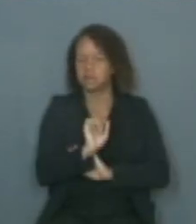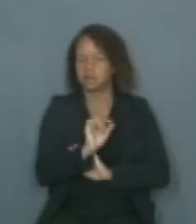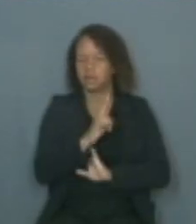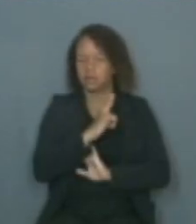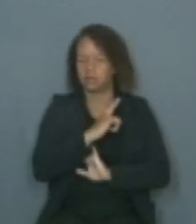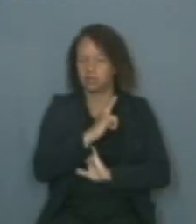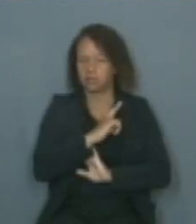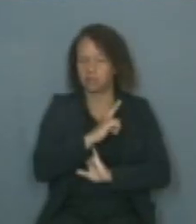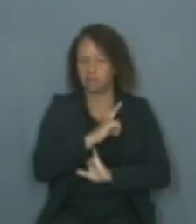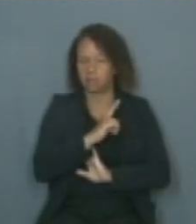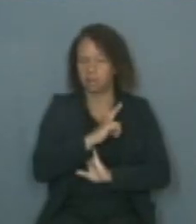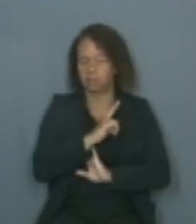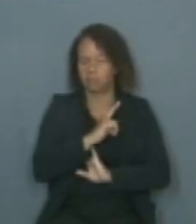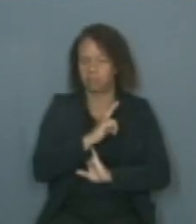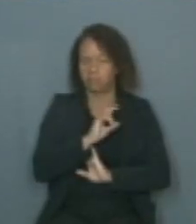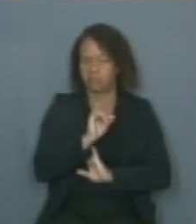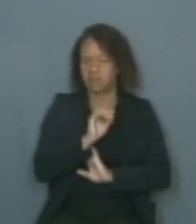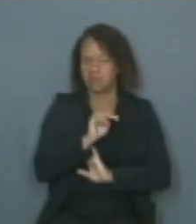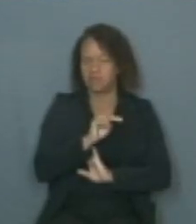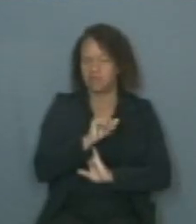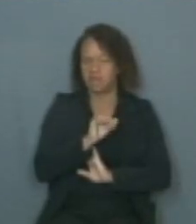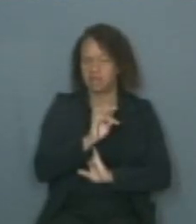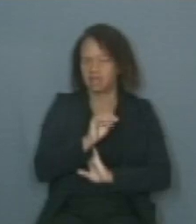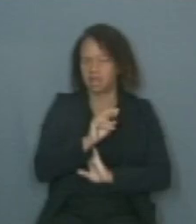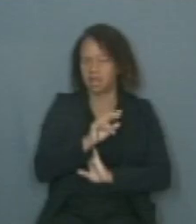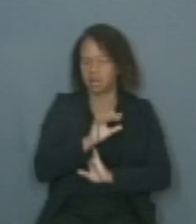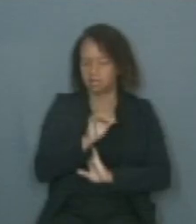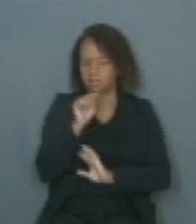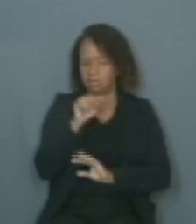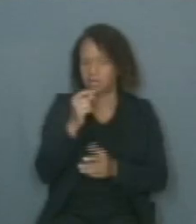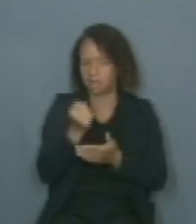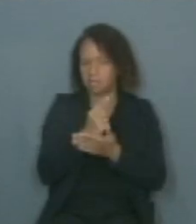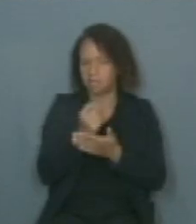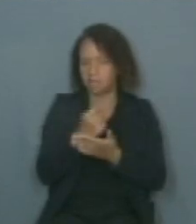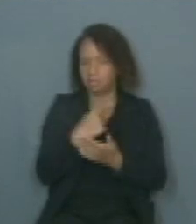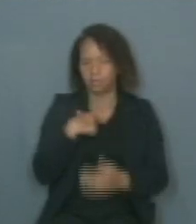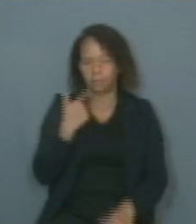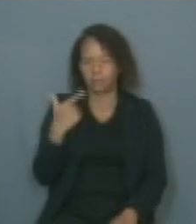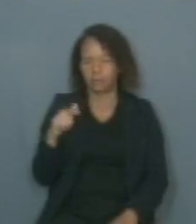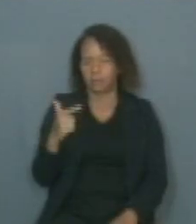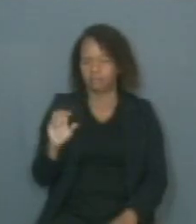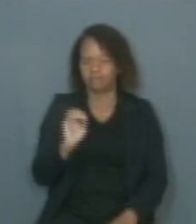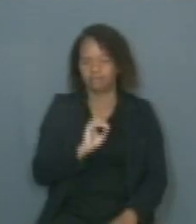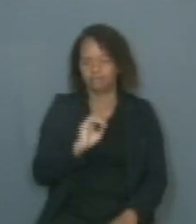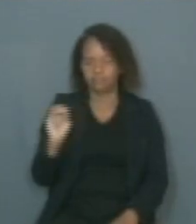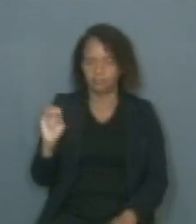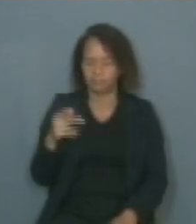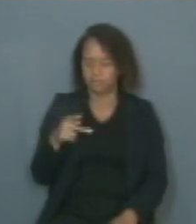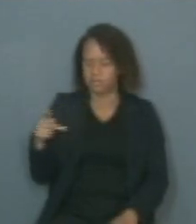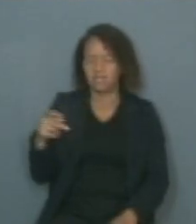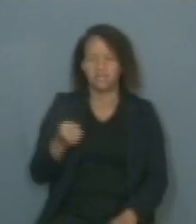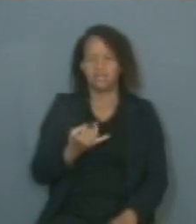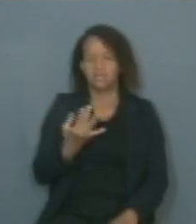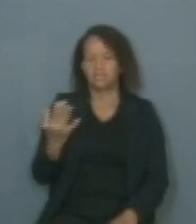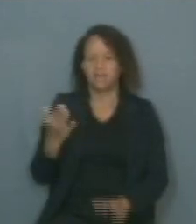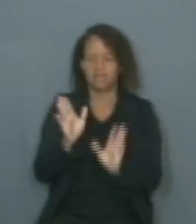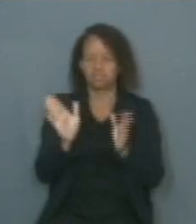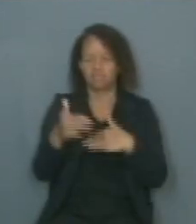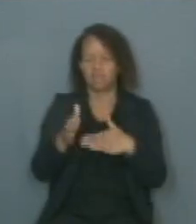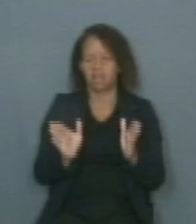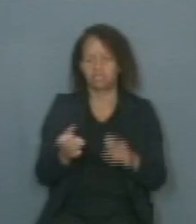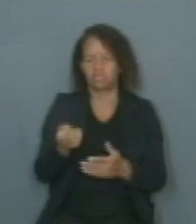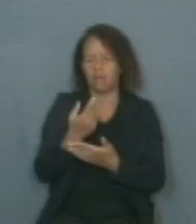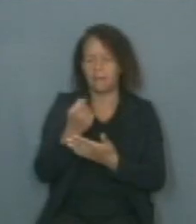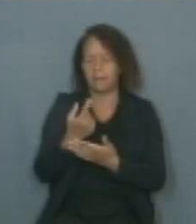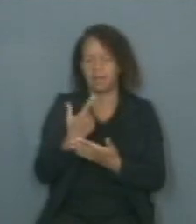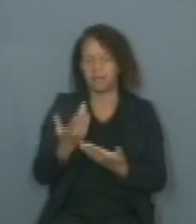tinha um inventário dos remédios que lá estavam, não tinha inventário. Presidente, tinham várias caixas de remédio na